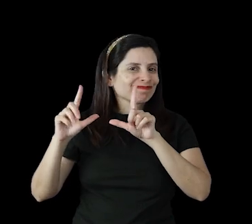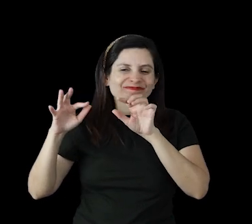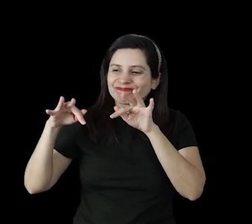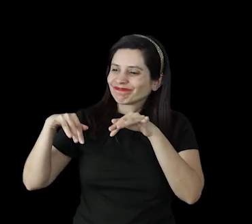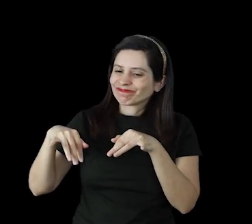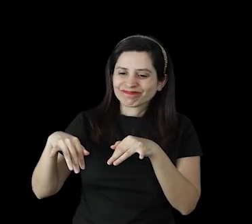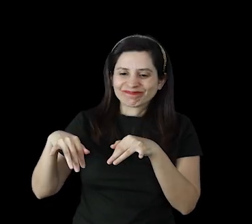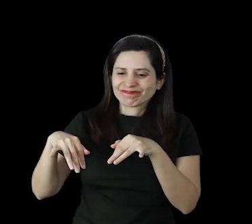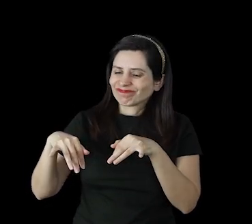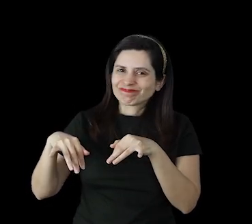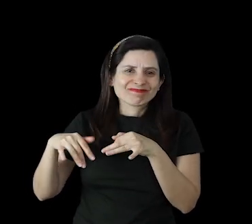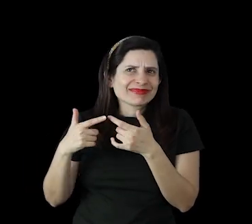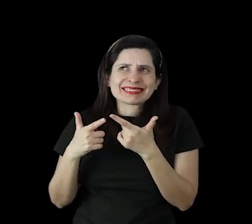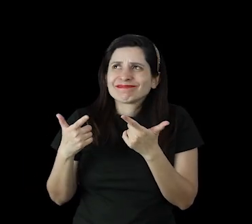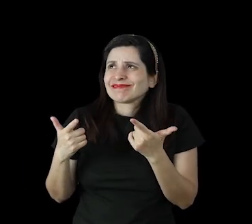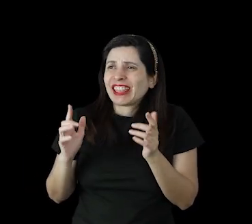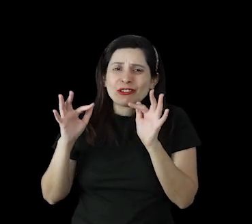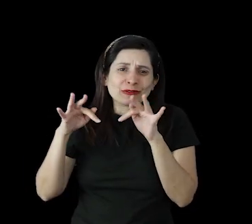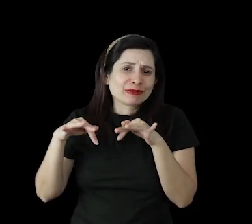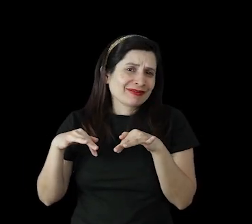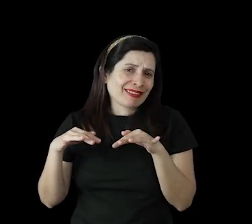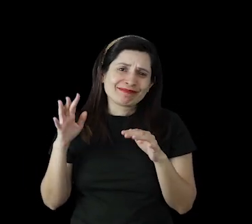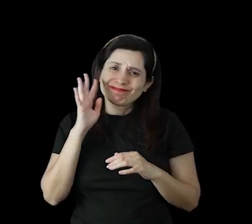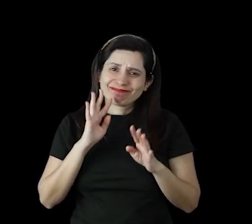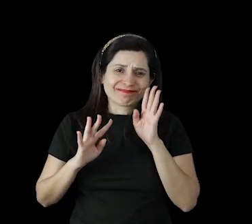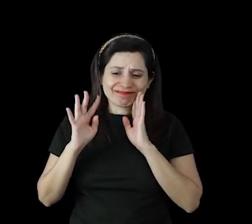final, não tem um final satisfatório, porque